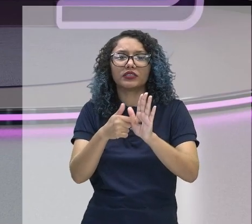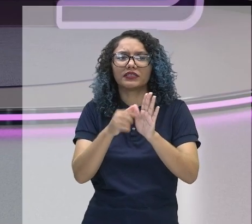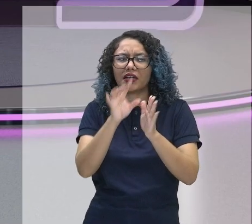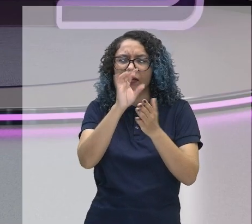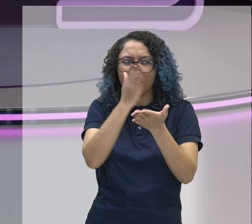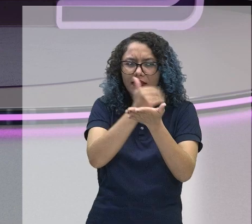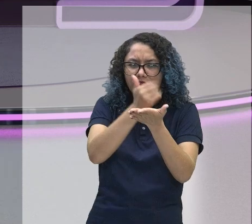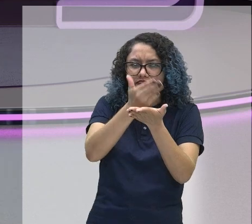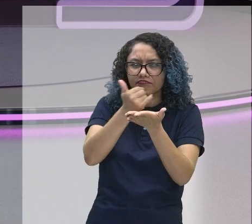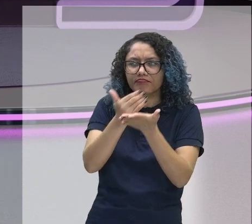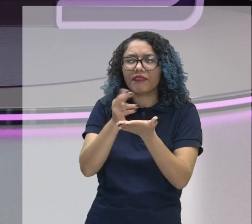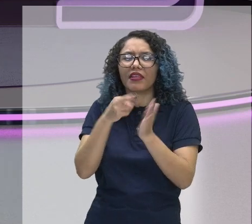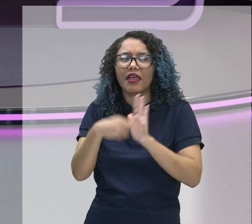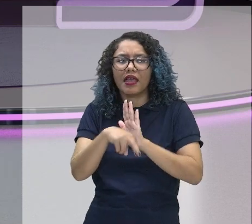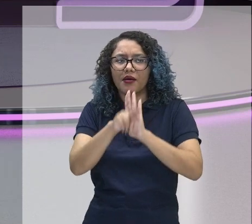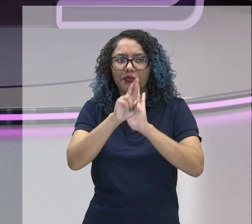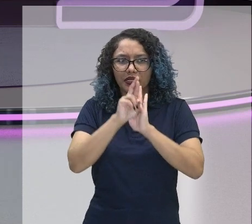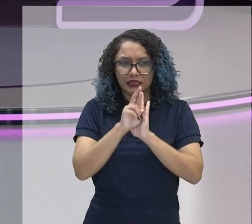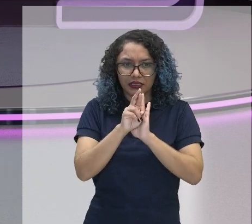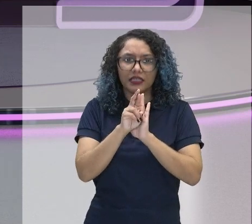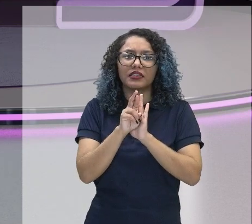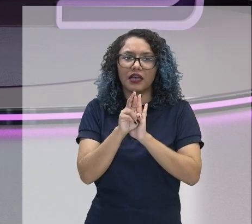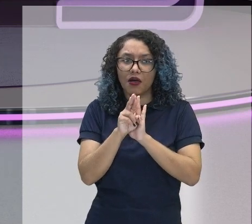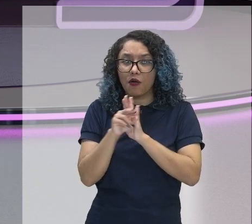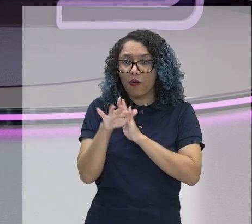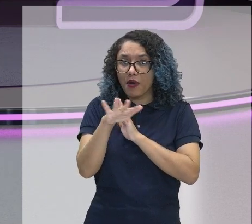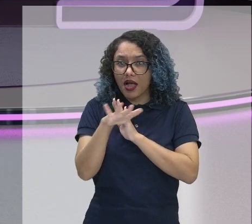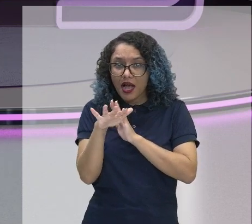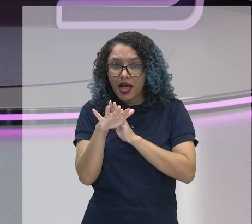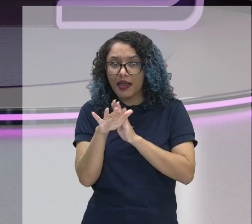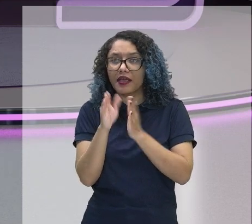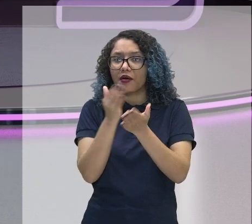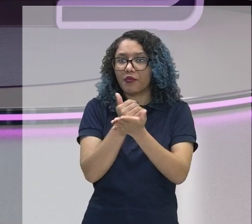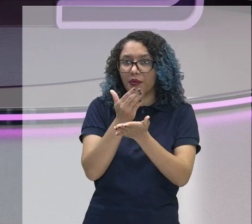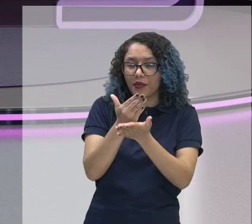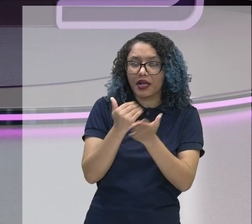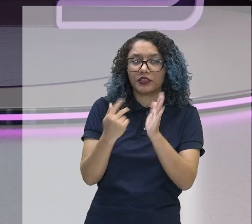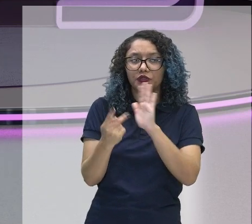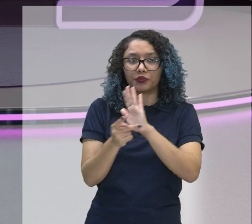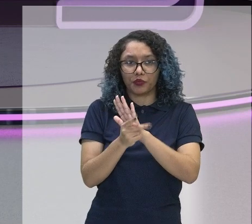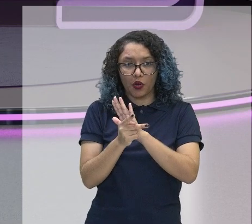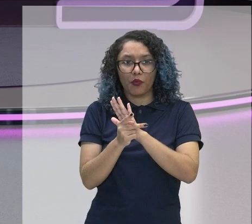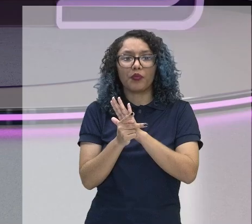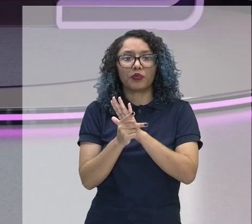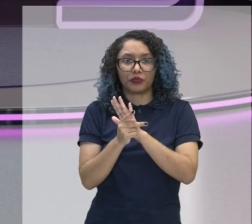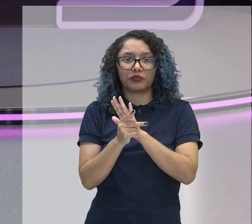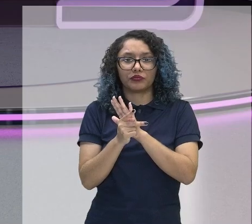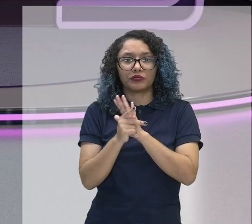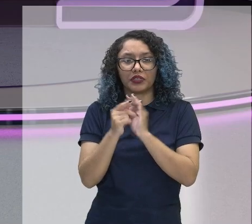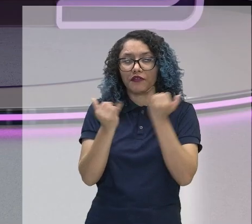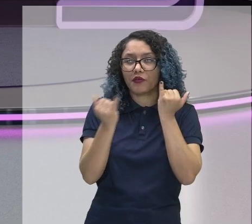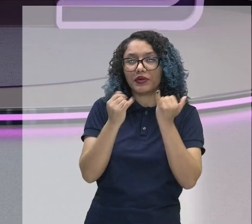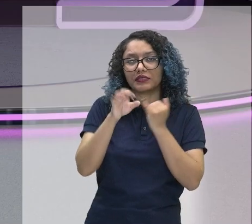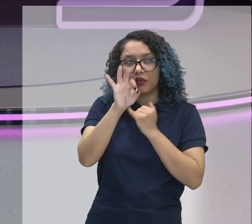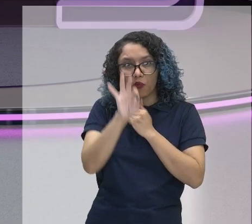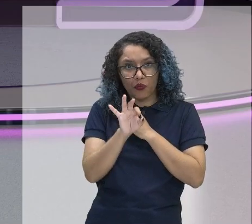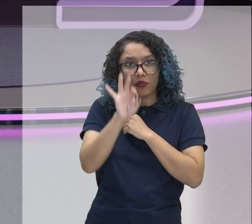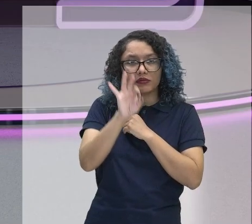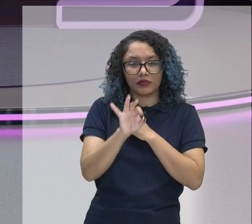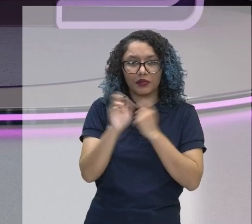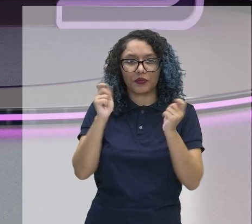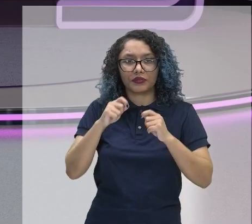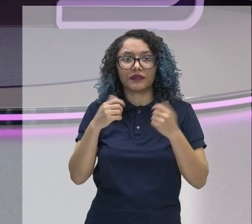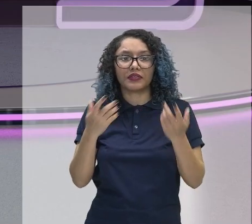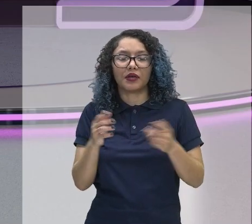fatia representa uma certa parte. No caso, uma certa porcentagem. E esses ângulos, que